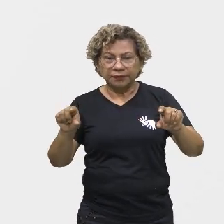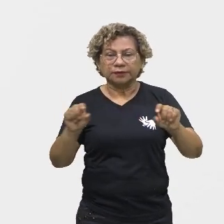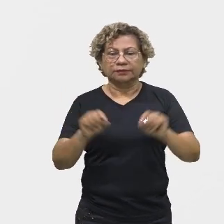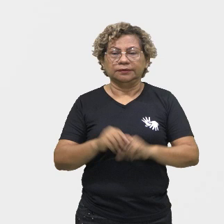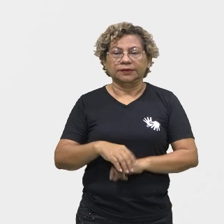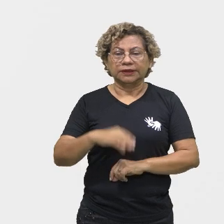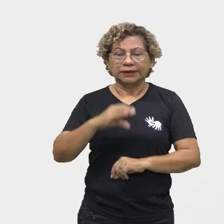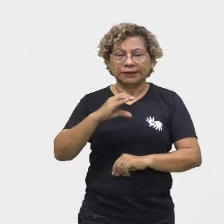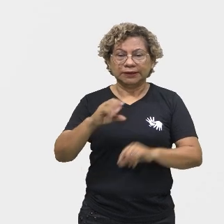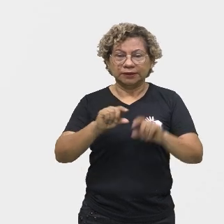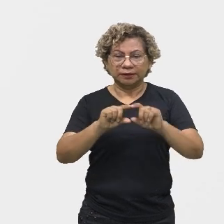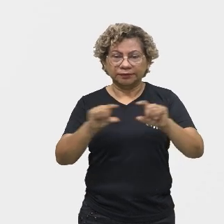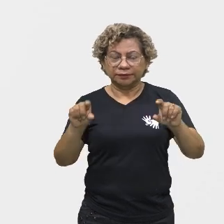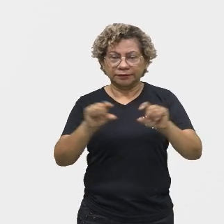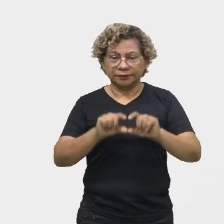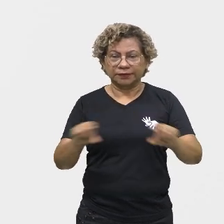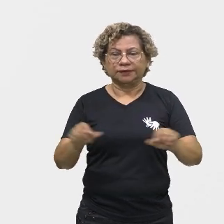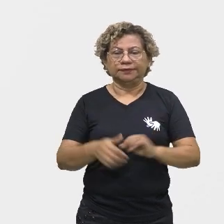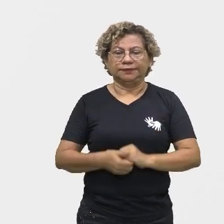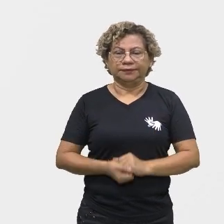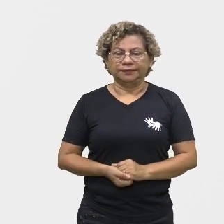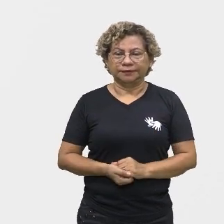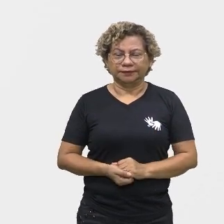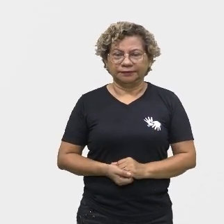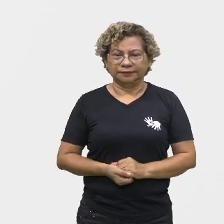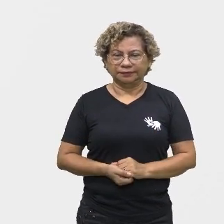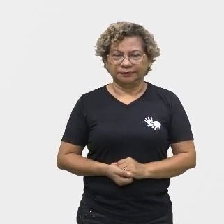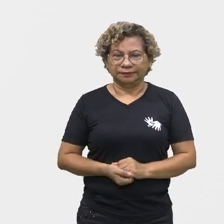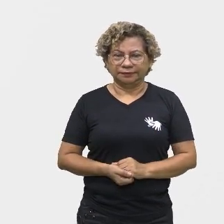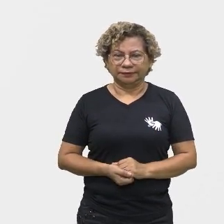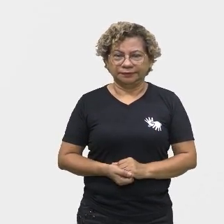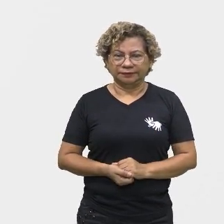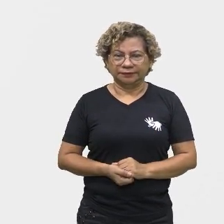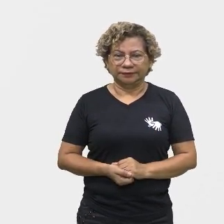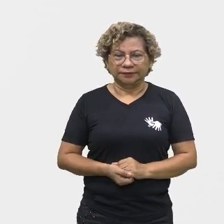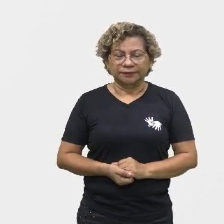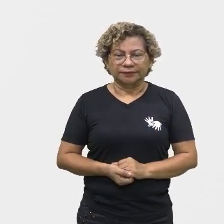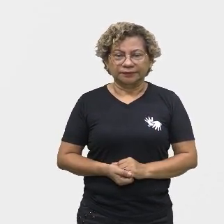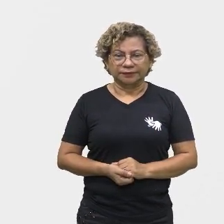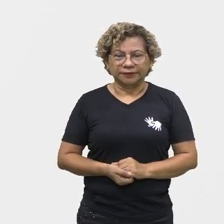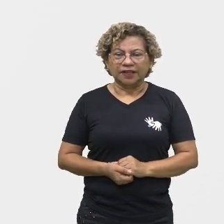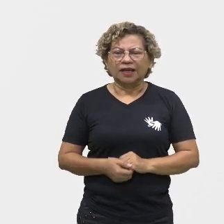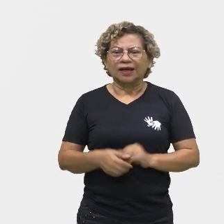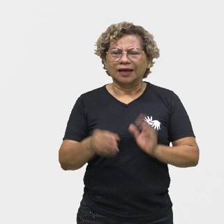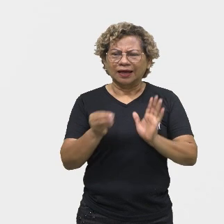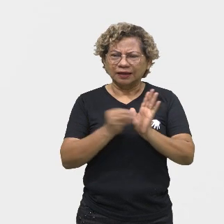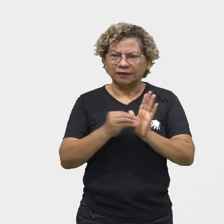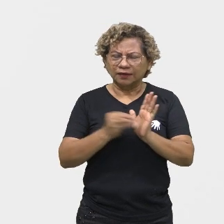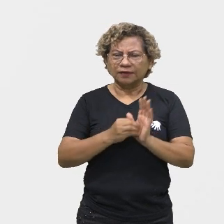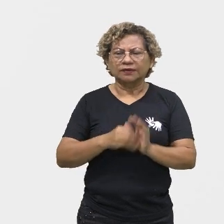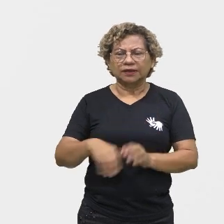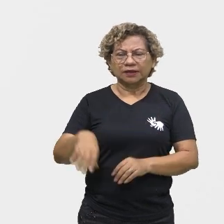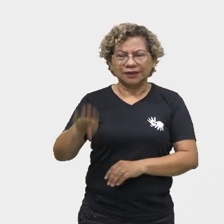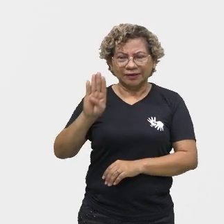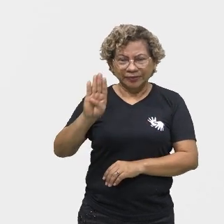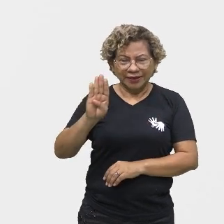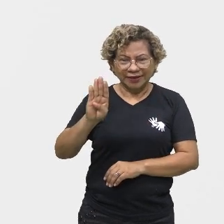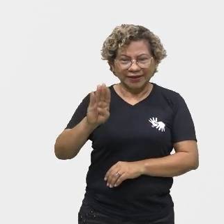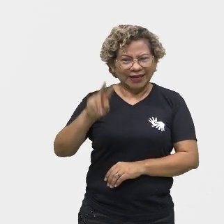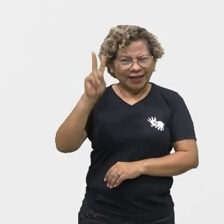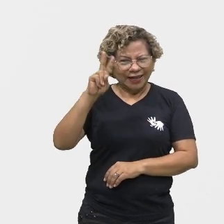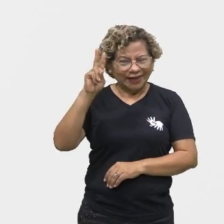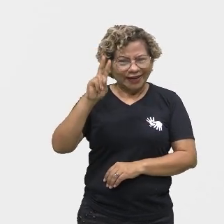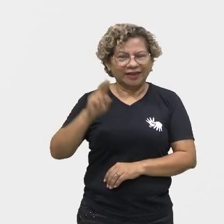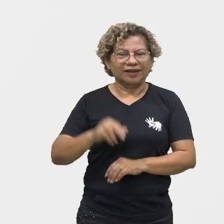tem de errado. Na letra B, I will orange juice. Está faltando alguma coisa? A gente está completo. Lembra daquela estrutura